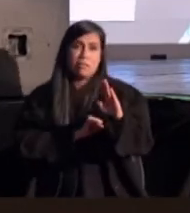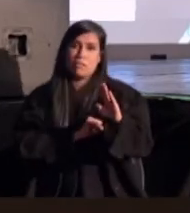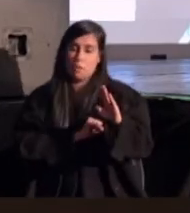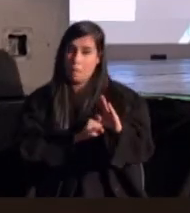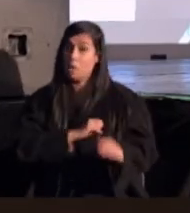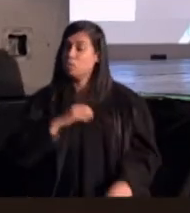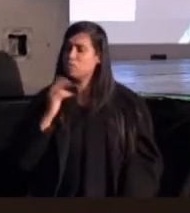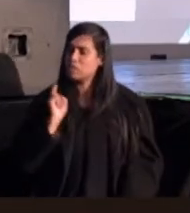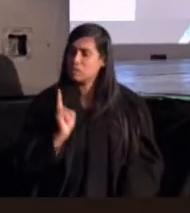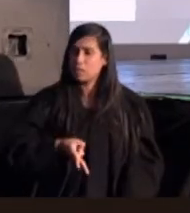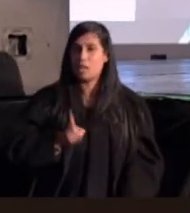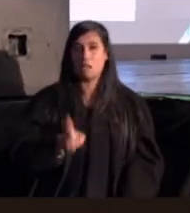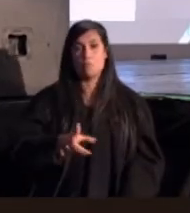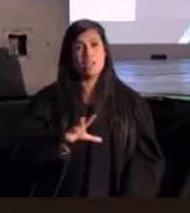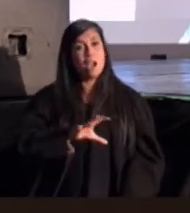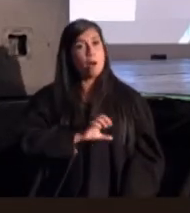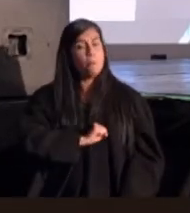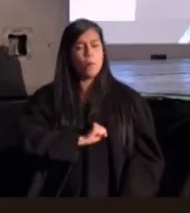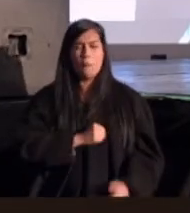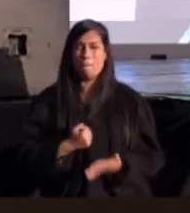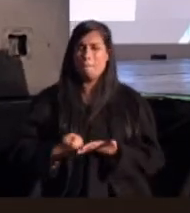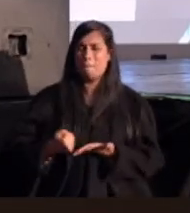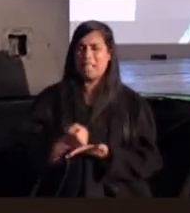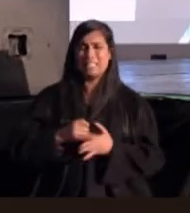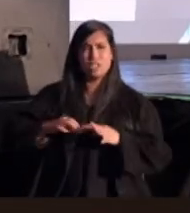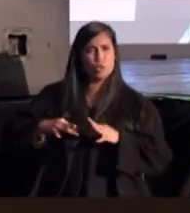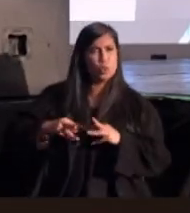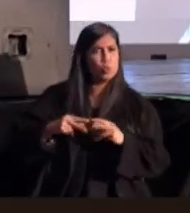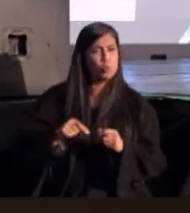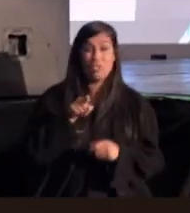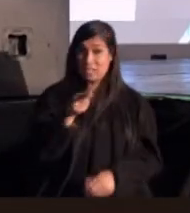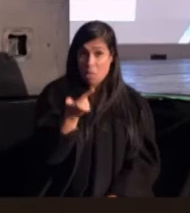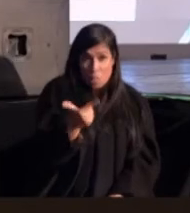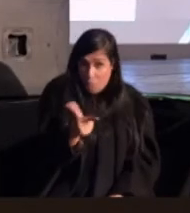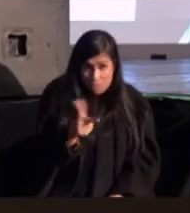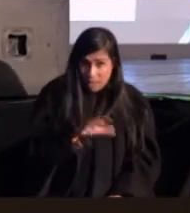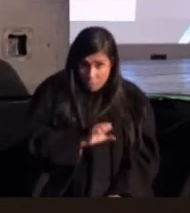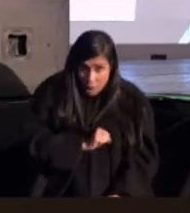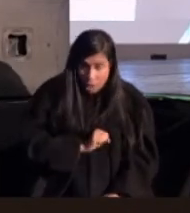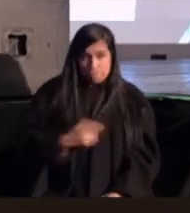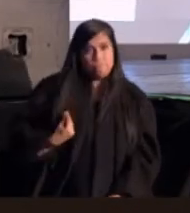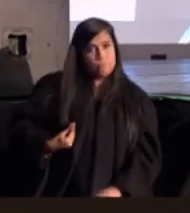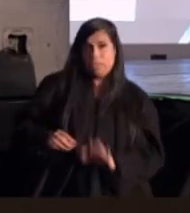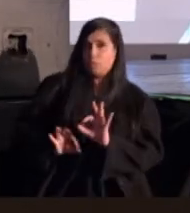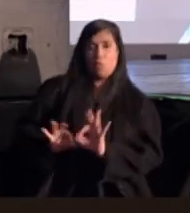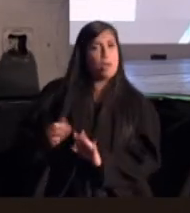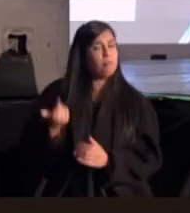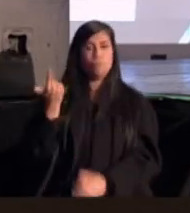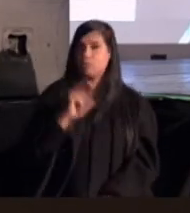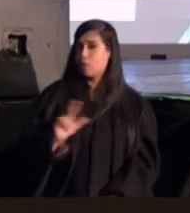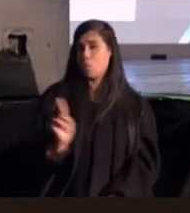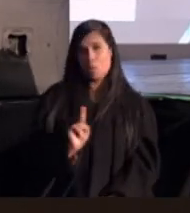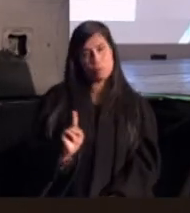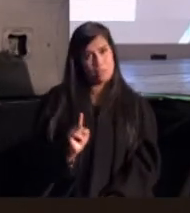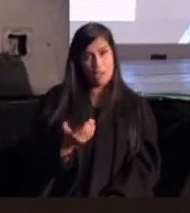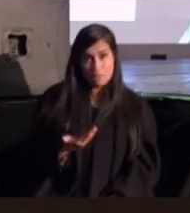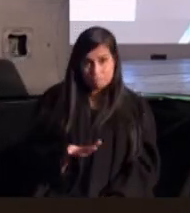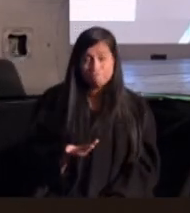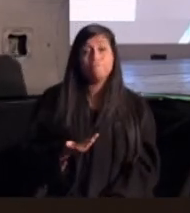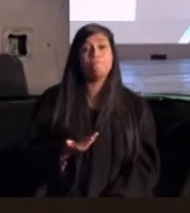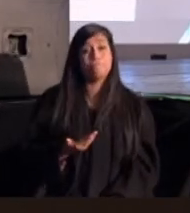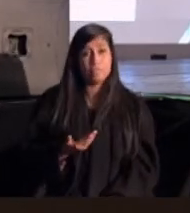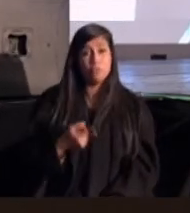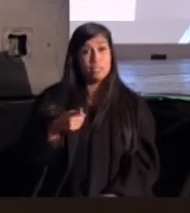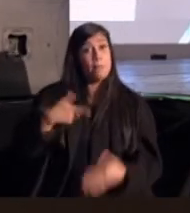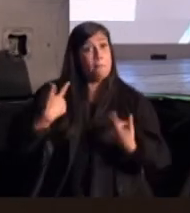fundamental. Sem o amor, não é possível que a gente se organize de um modo cosmofílico, que a gente